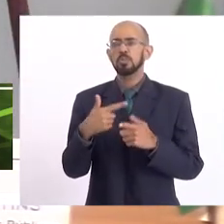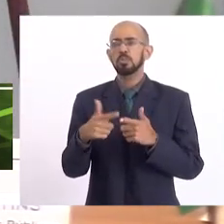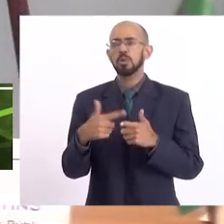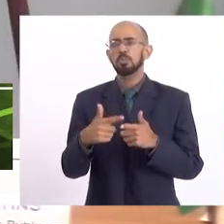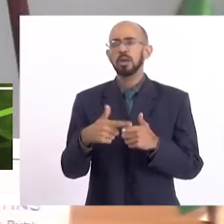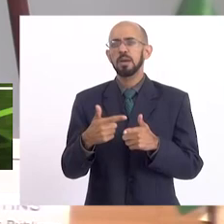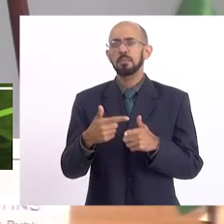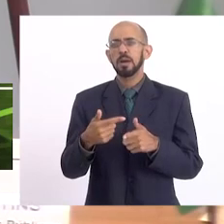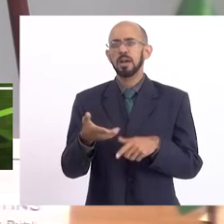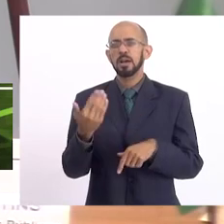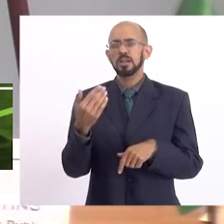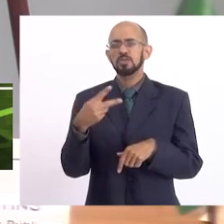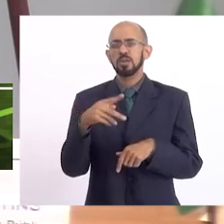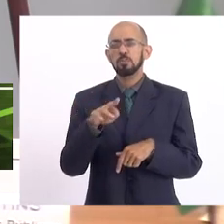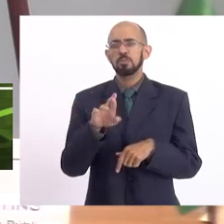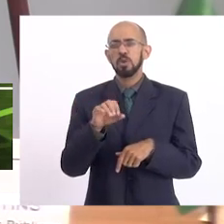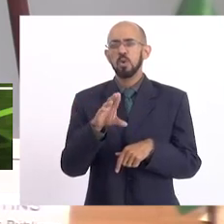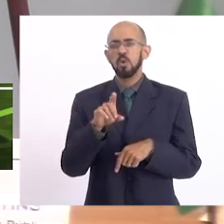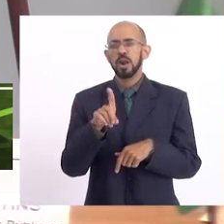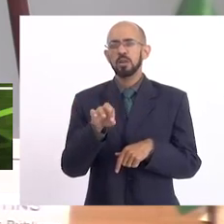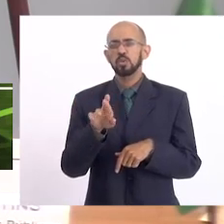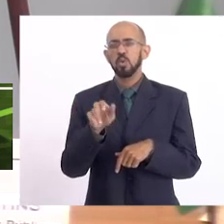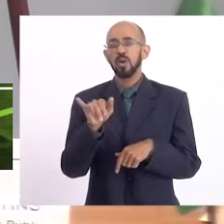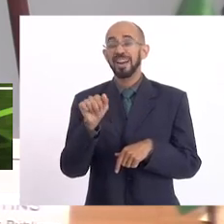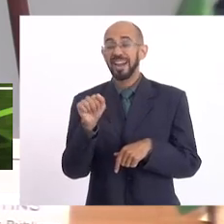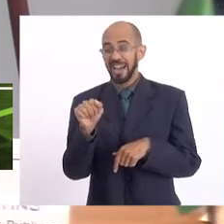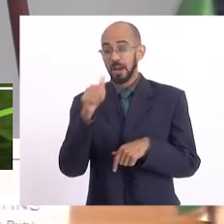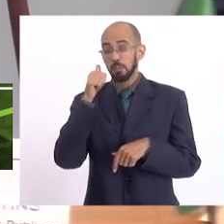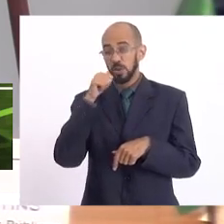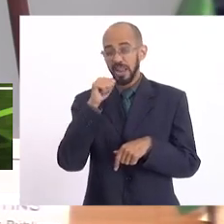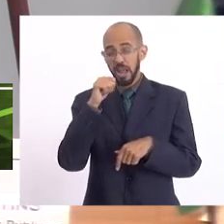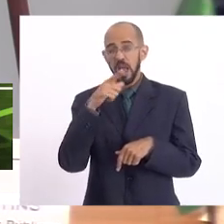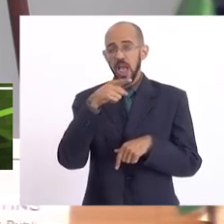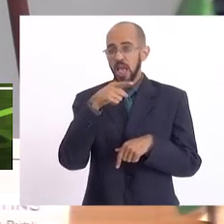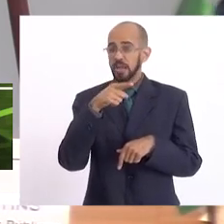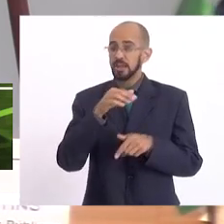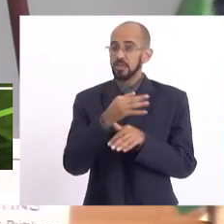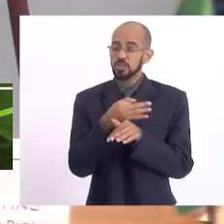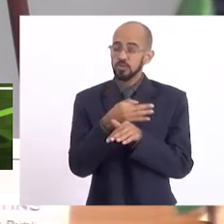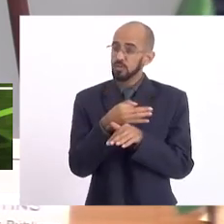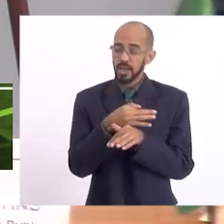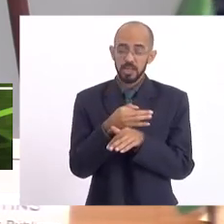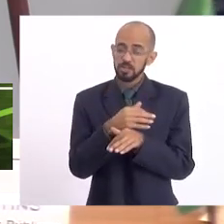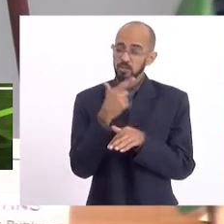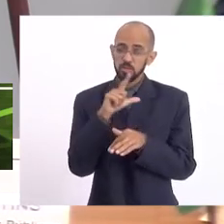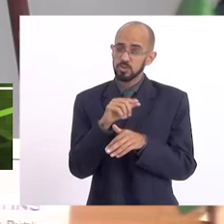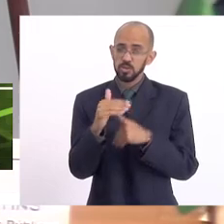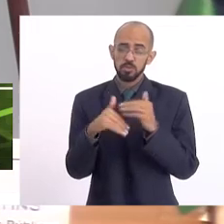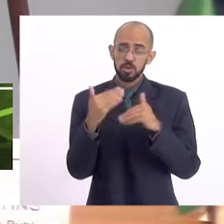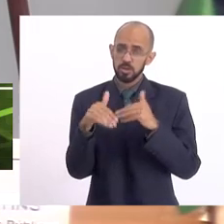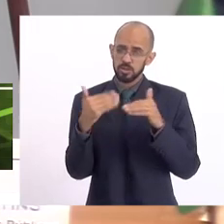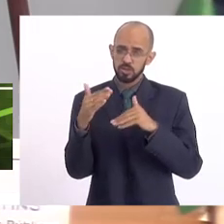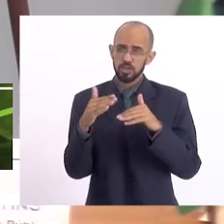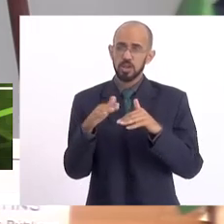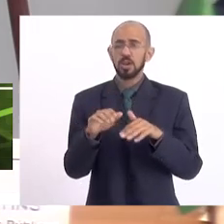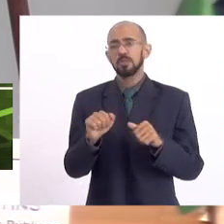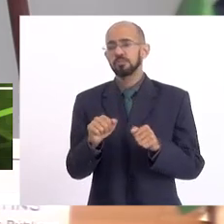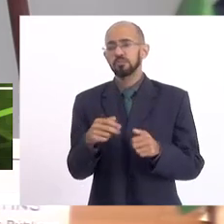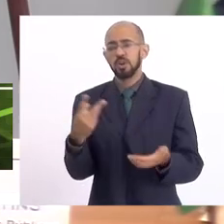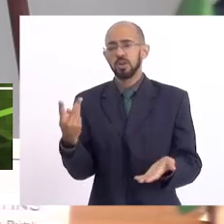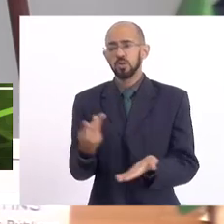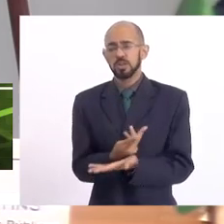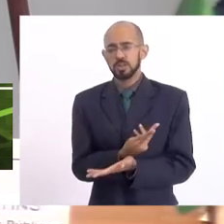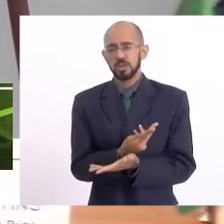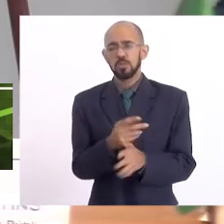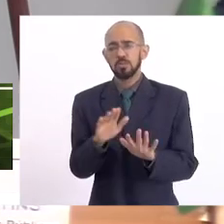que tinha que ver, entrou de férias, depois as coisas não andaram, que é mais do que justo isso. Então, as coisas foram acontecendo e